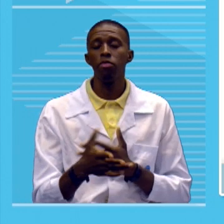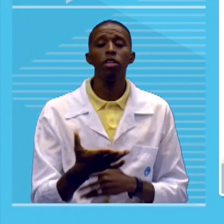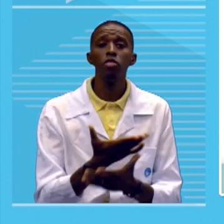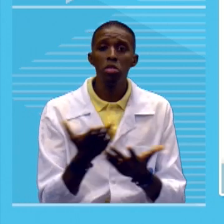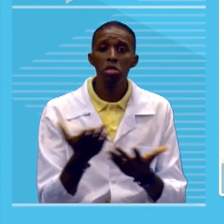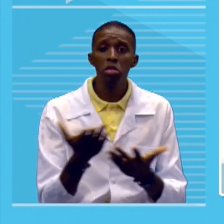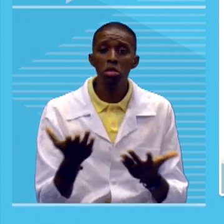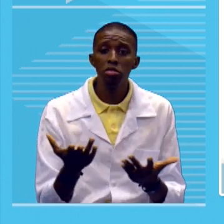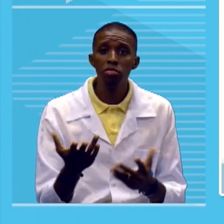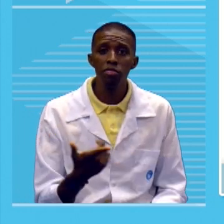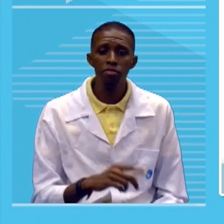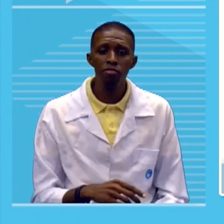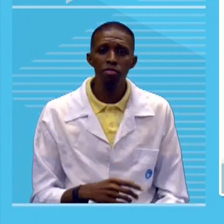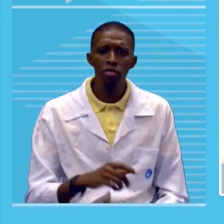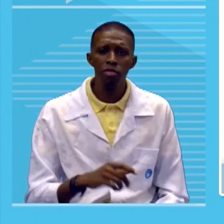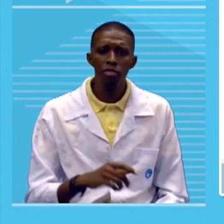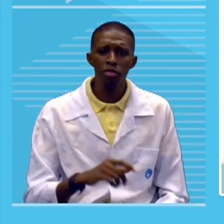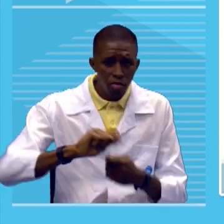Estão aí conosco?